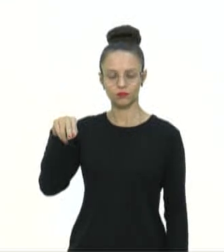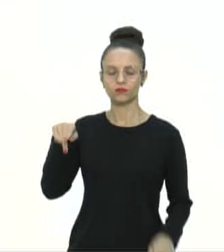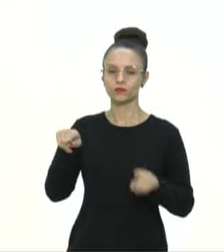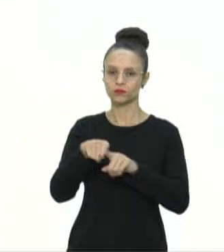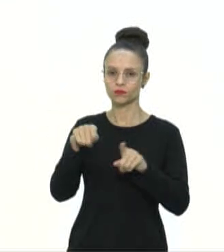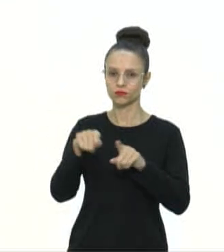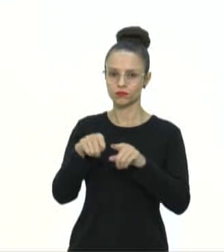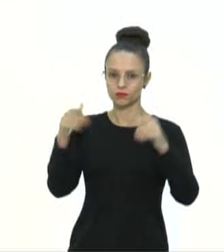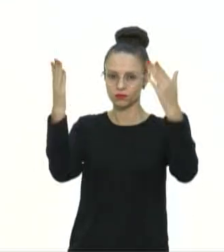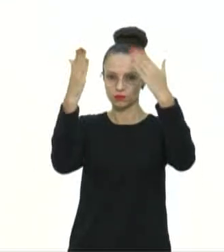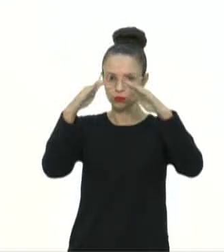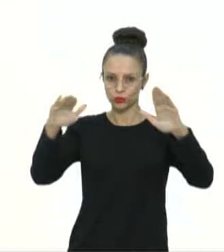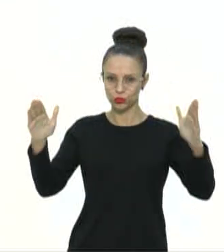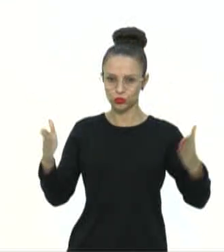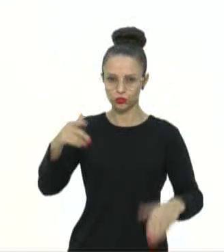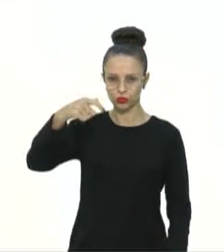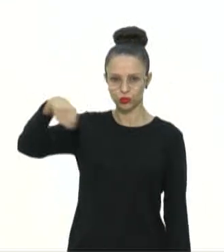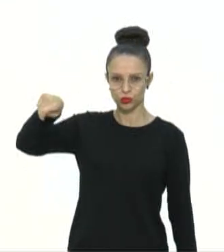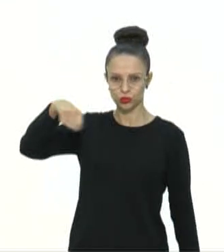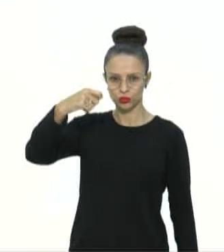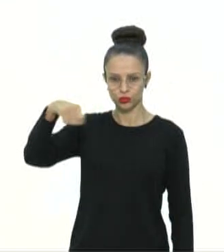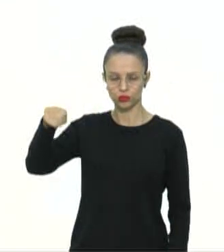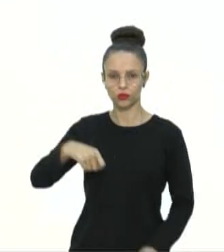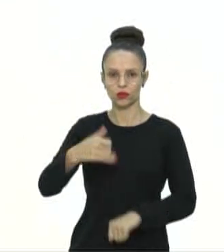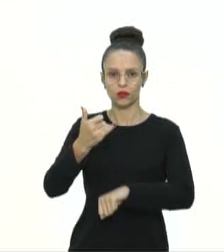de bronze denominado